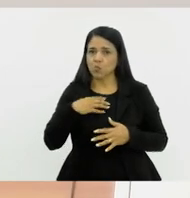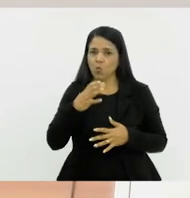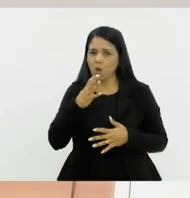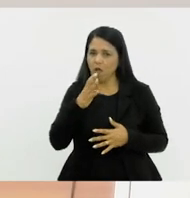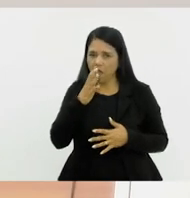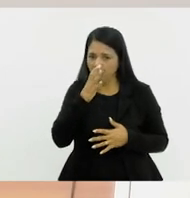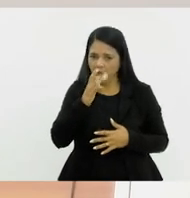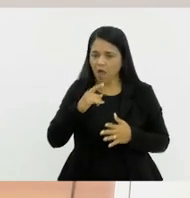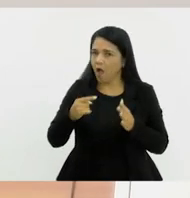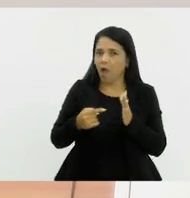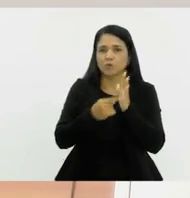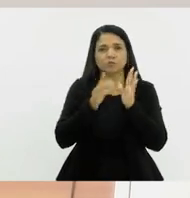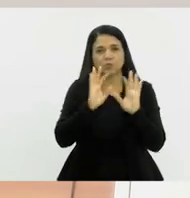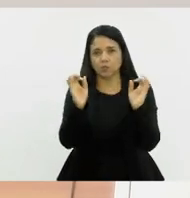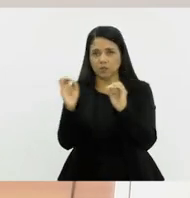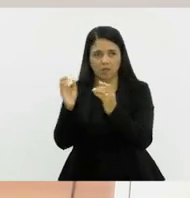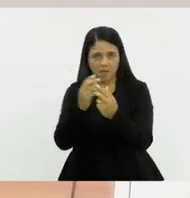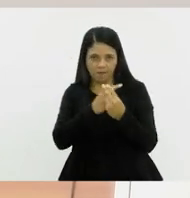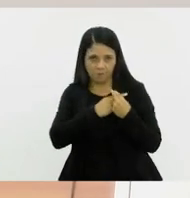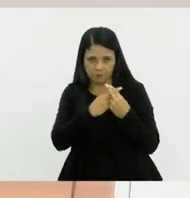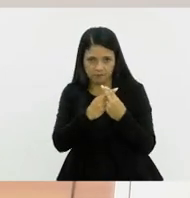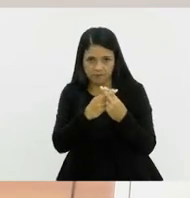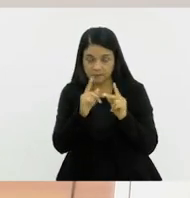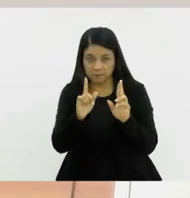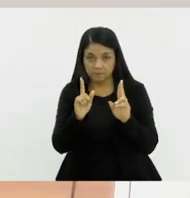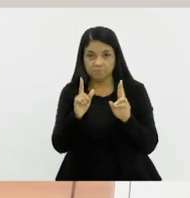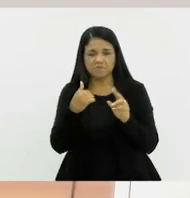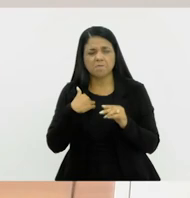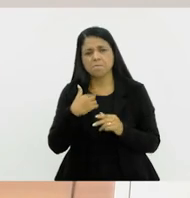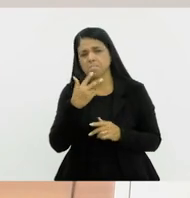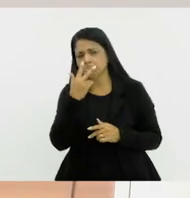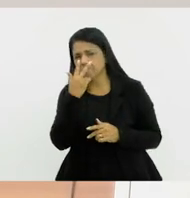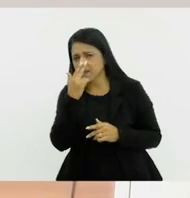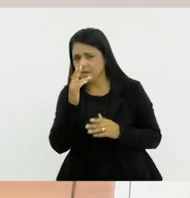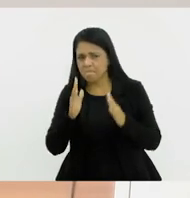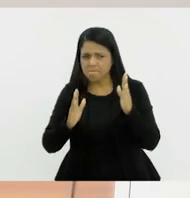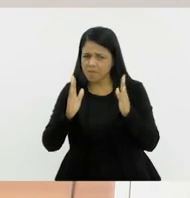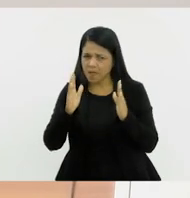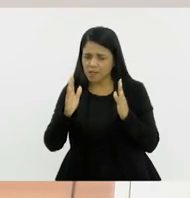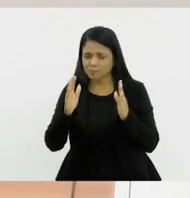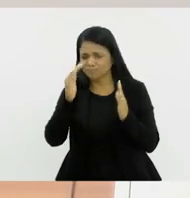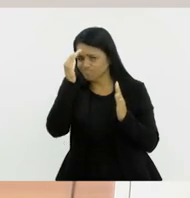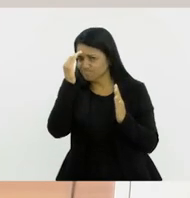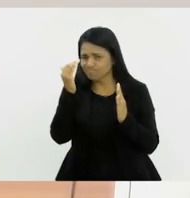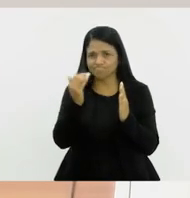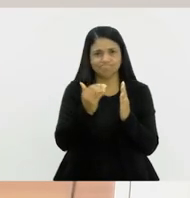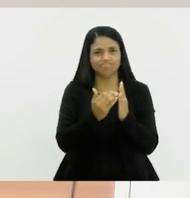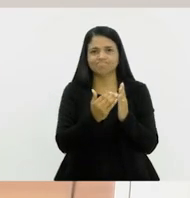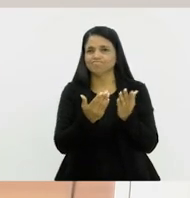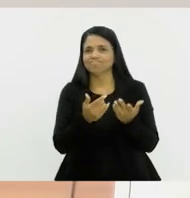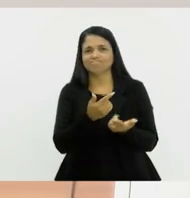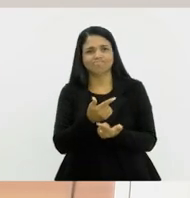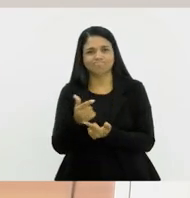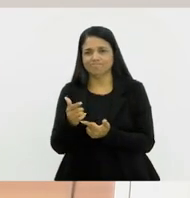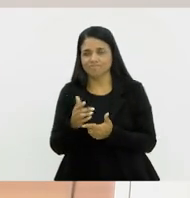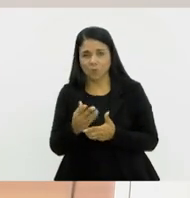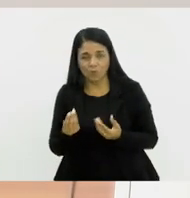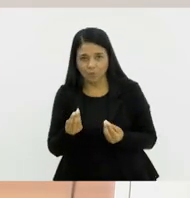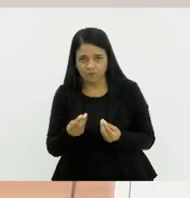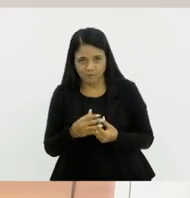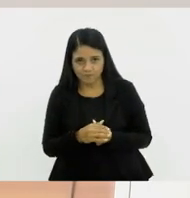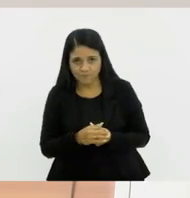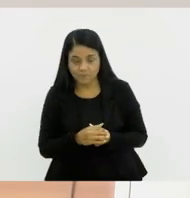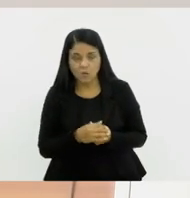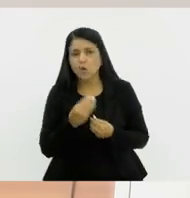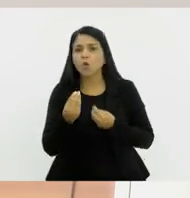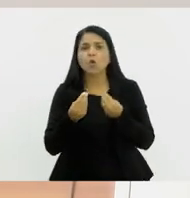tipo de responsabilidade, mas apenas dizer que me parece que não serão cumpridos. Então, assim, como a gente pode contribuir, e